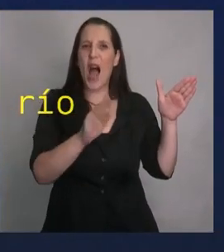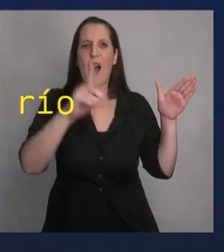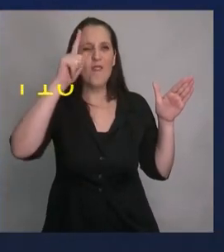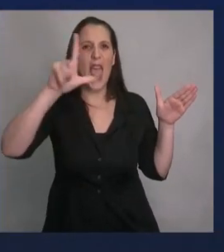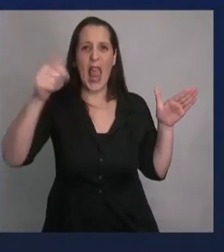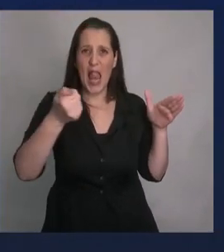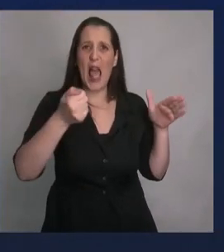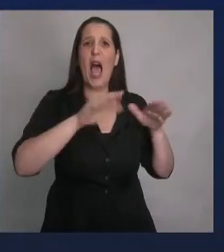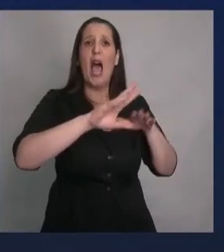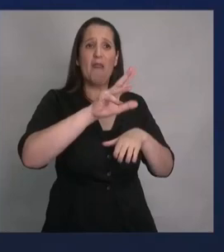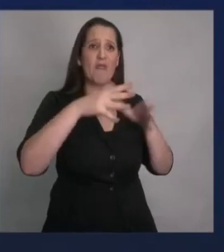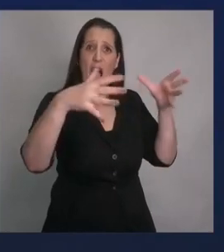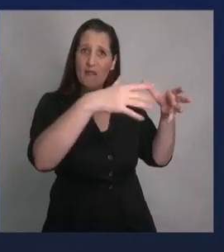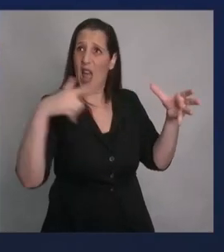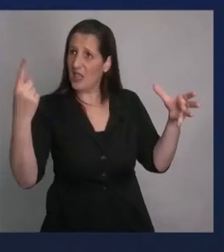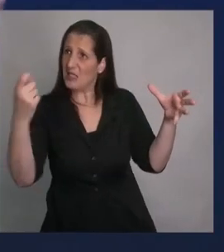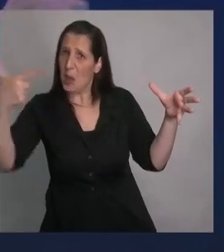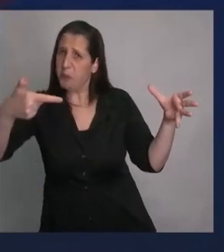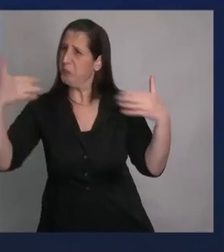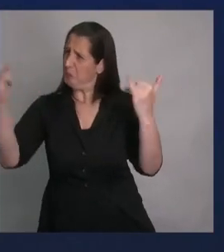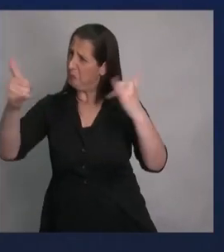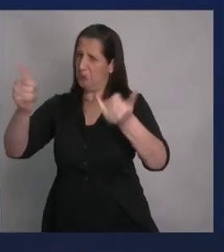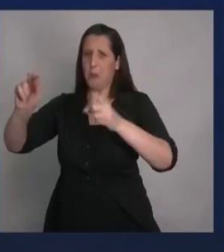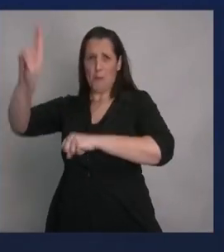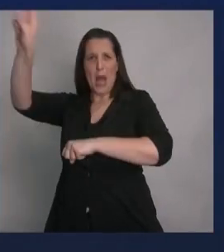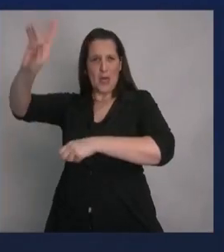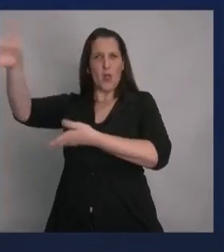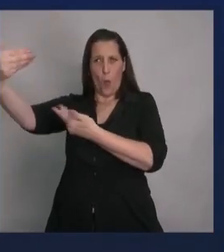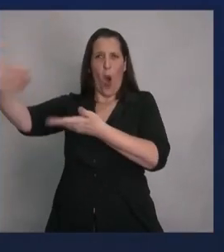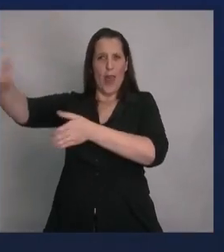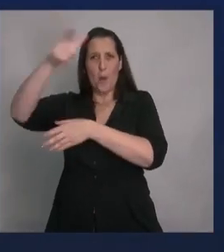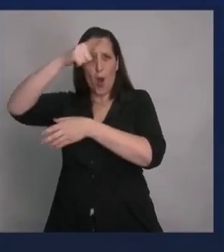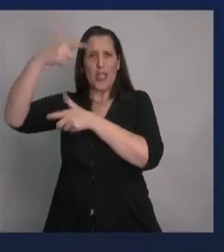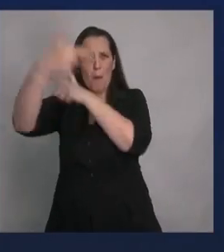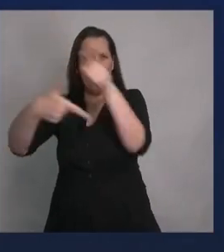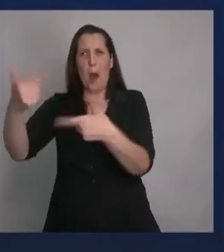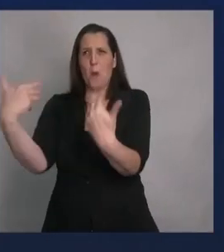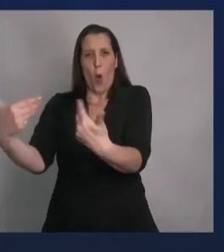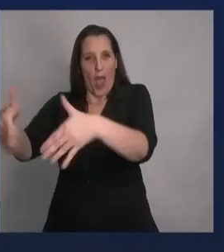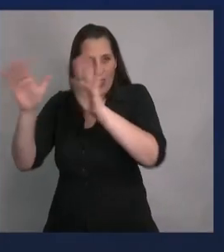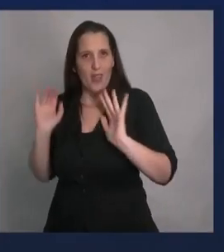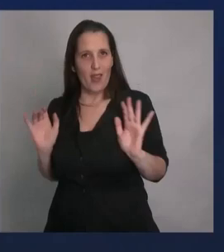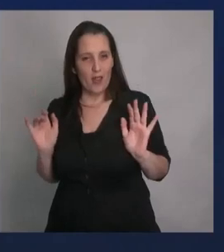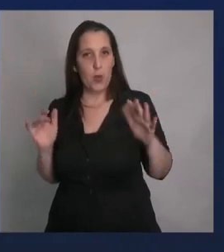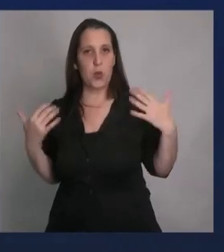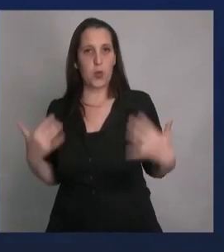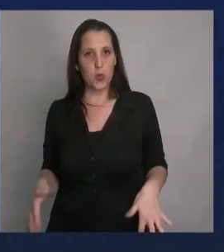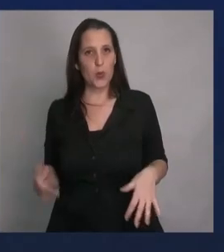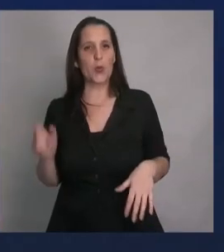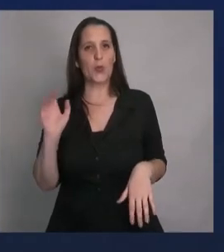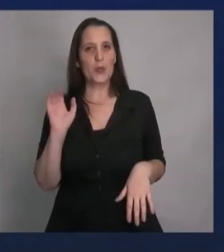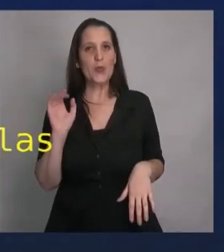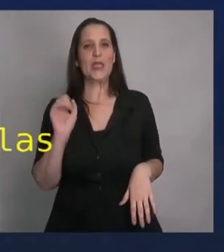parlamentares da sociedade em vários campos. Primeiro, democracia e direitos humanos.